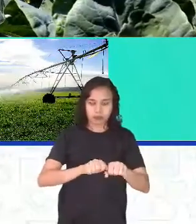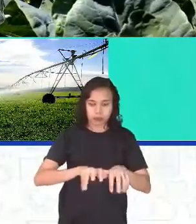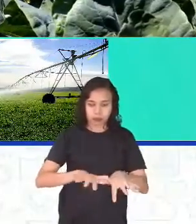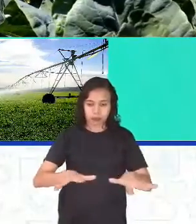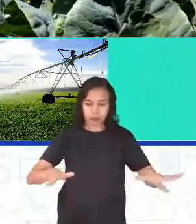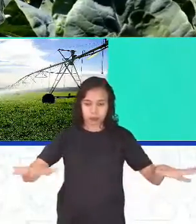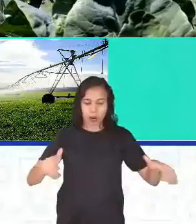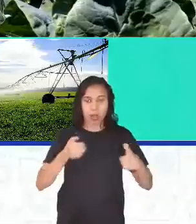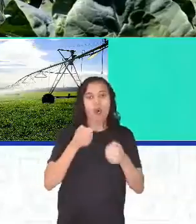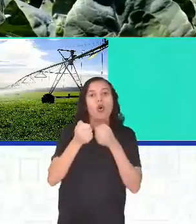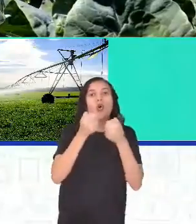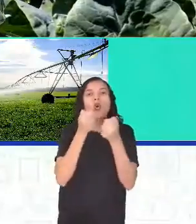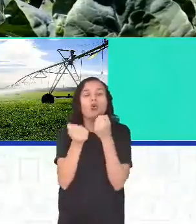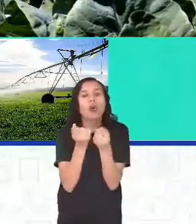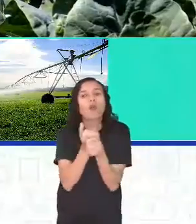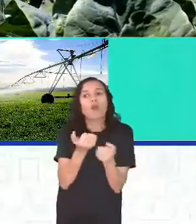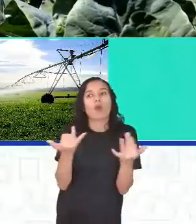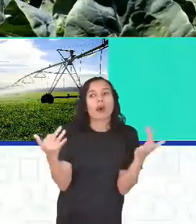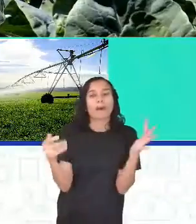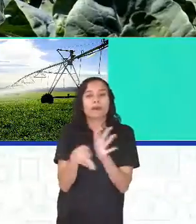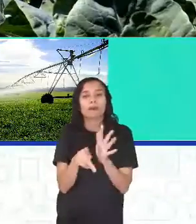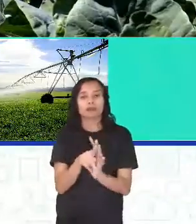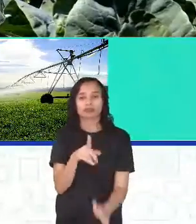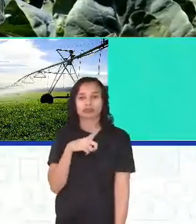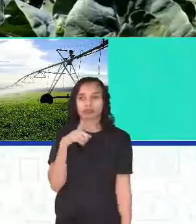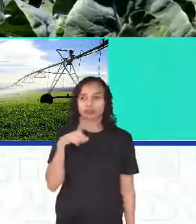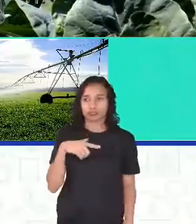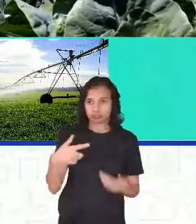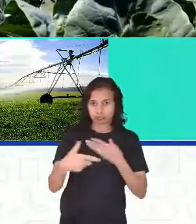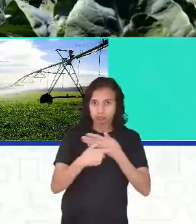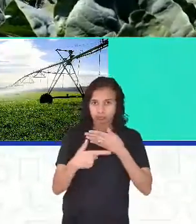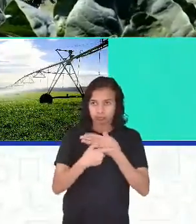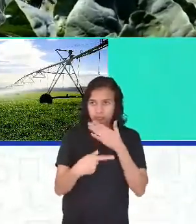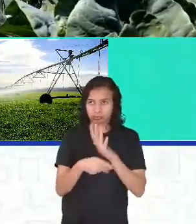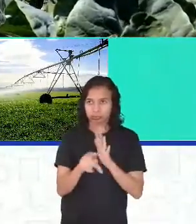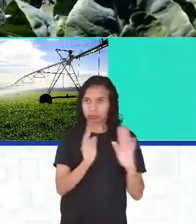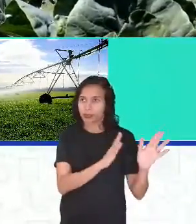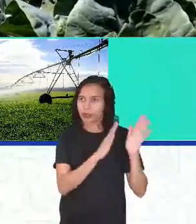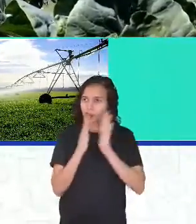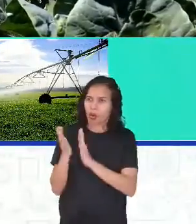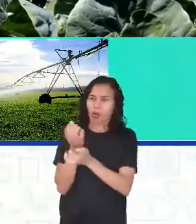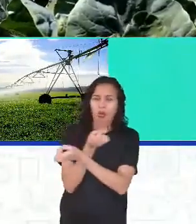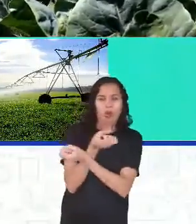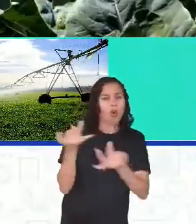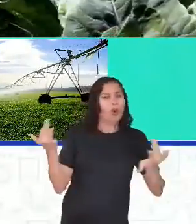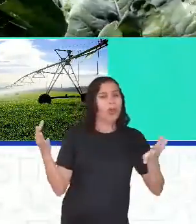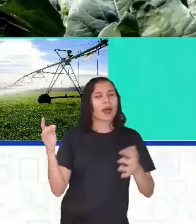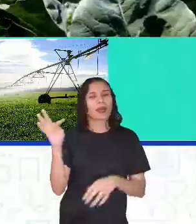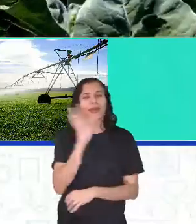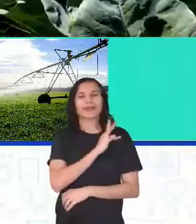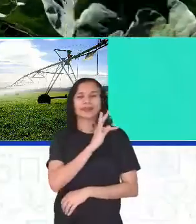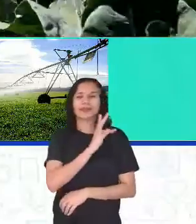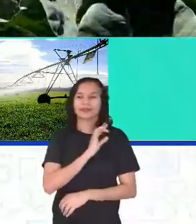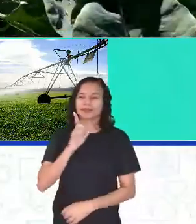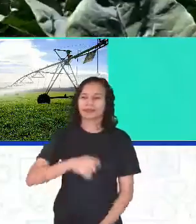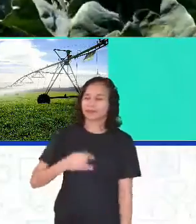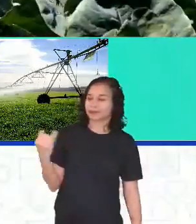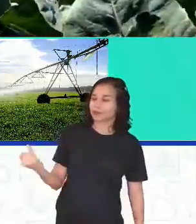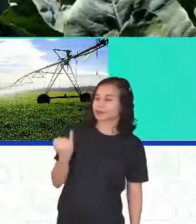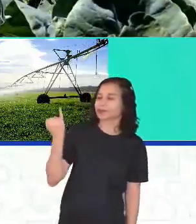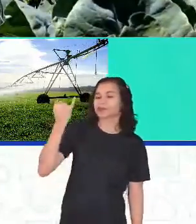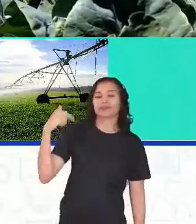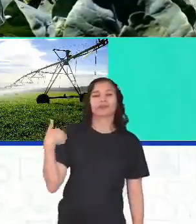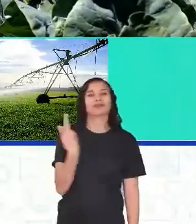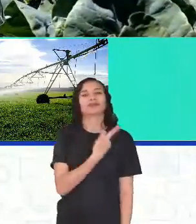capacidade também de controlar essa função. Temos outras técnicas aí, né, importantes para